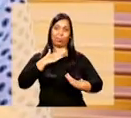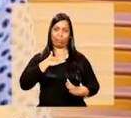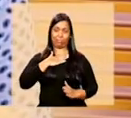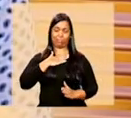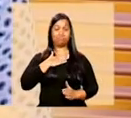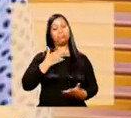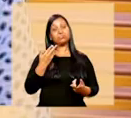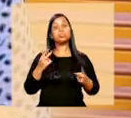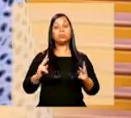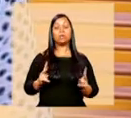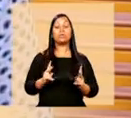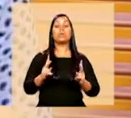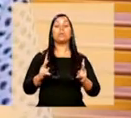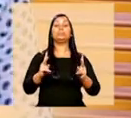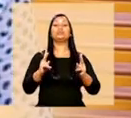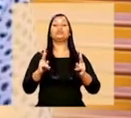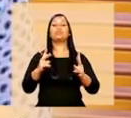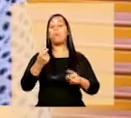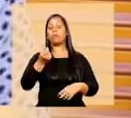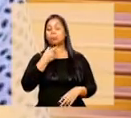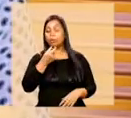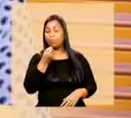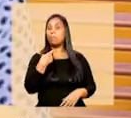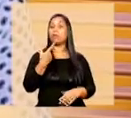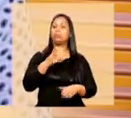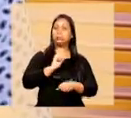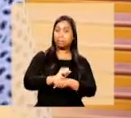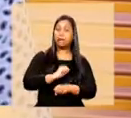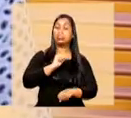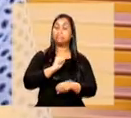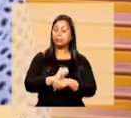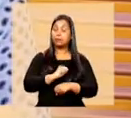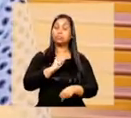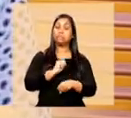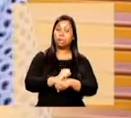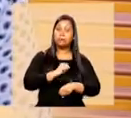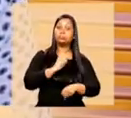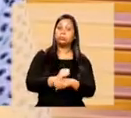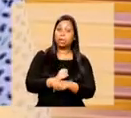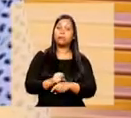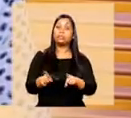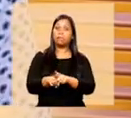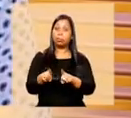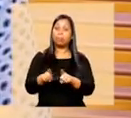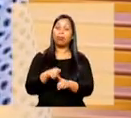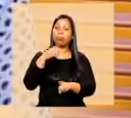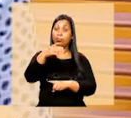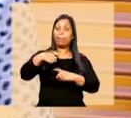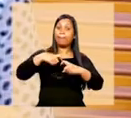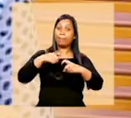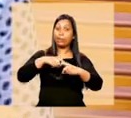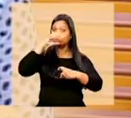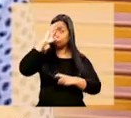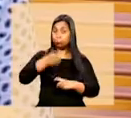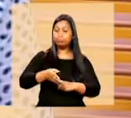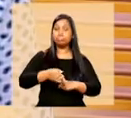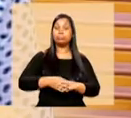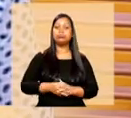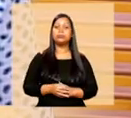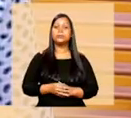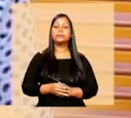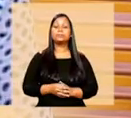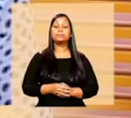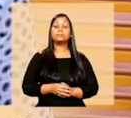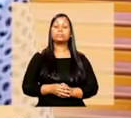E você continua no tratamento, continua aguardando e tem o acompanhamento, né? Antes